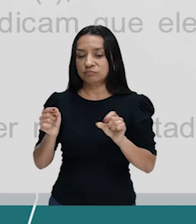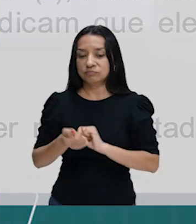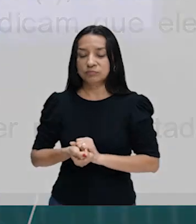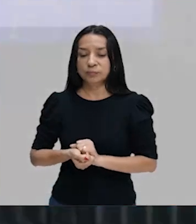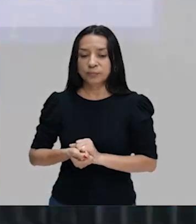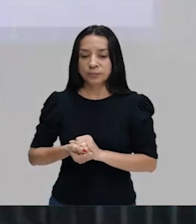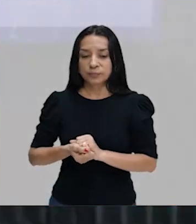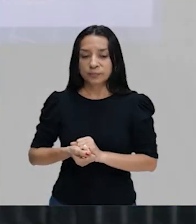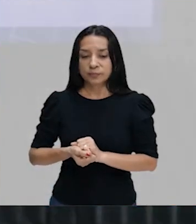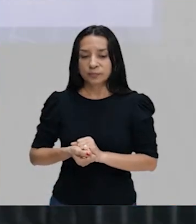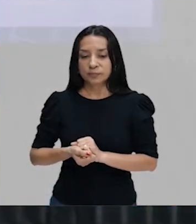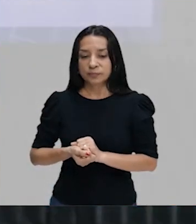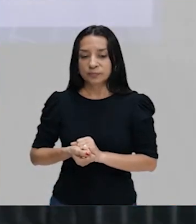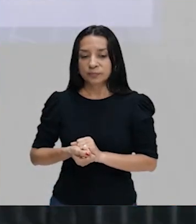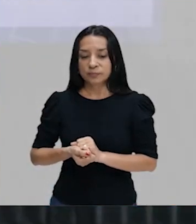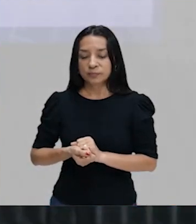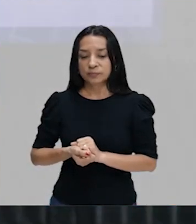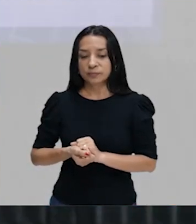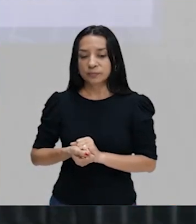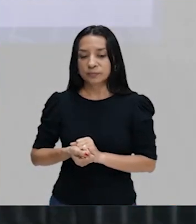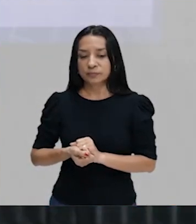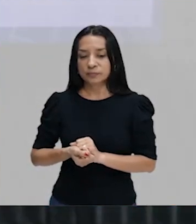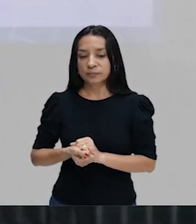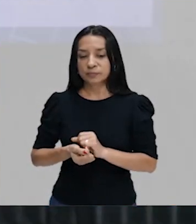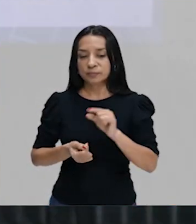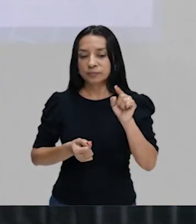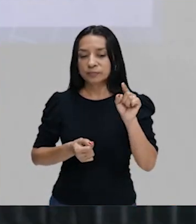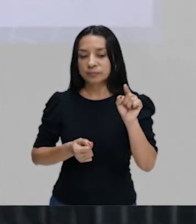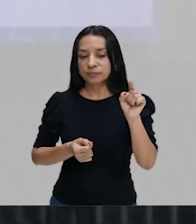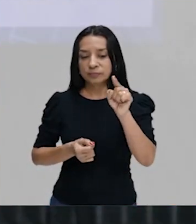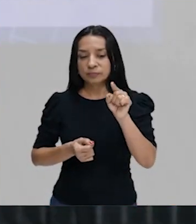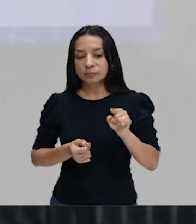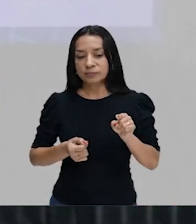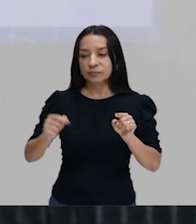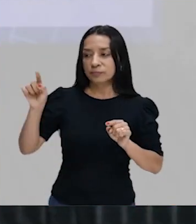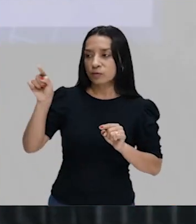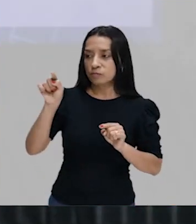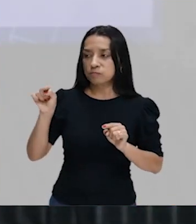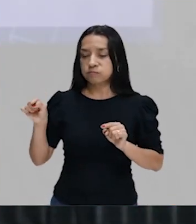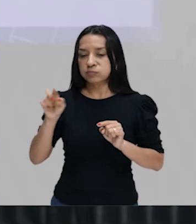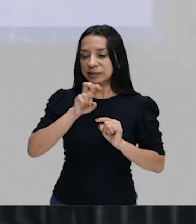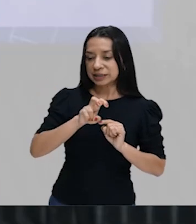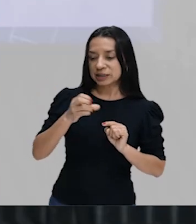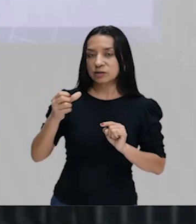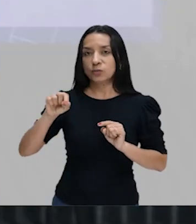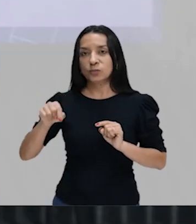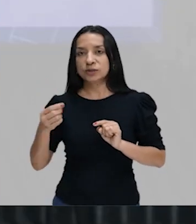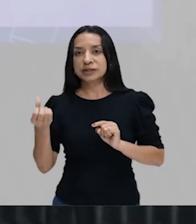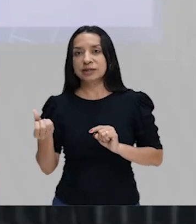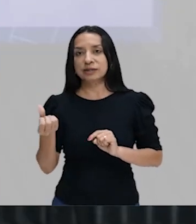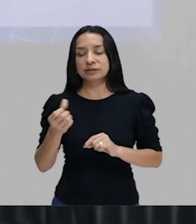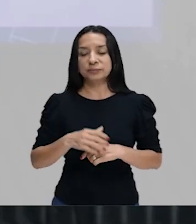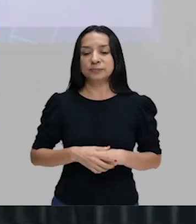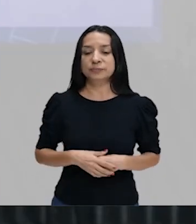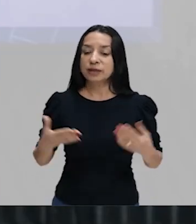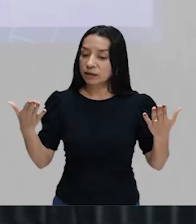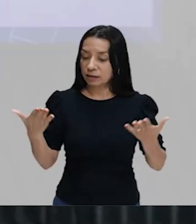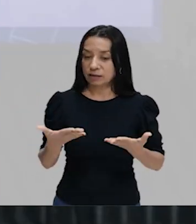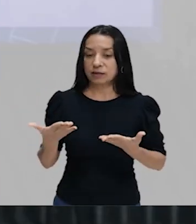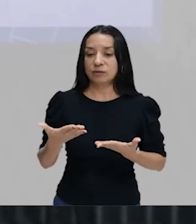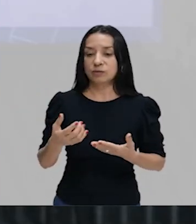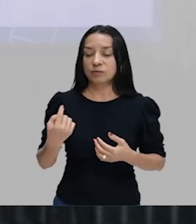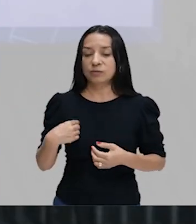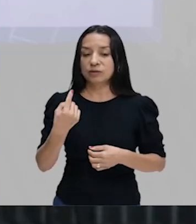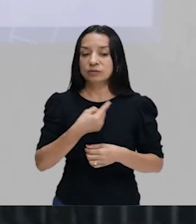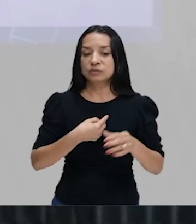aberto no 5 e aberto no 6, tá? Ou simplesmente intervalo aberto 5 e 6. Bom, agora, né,